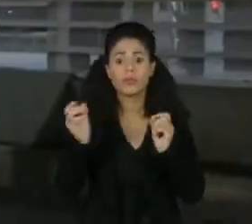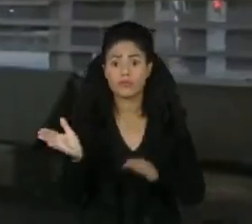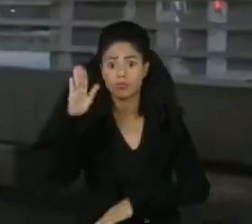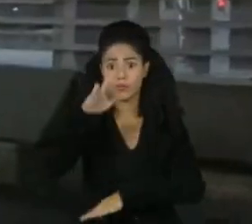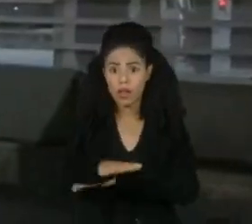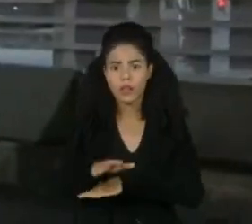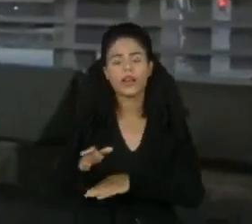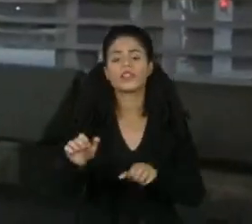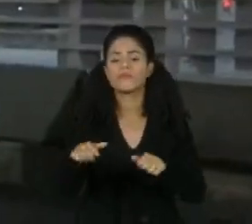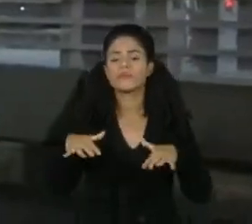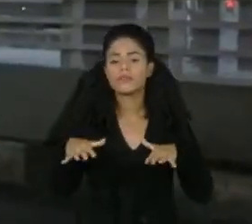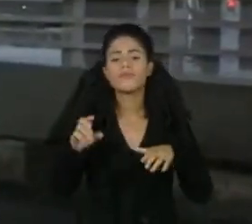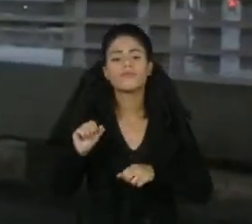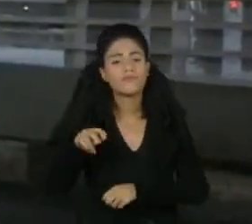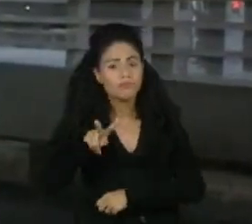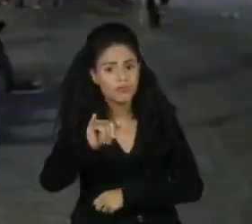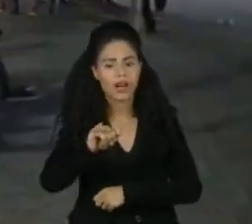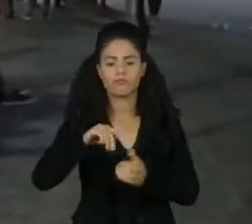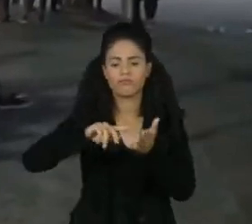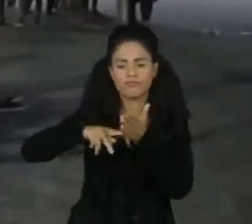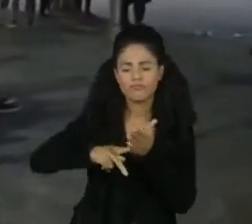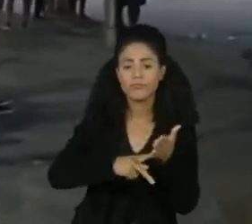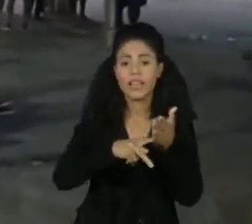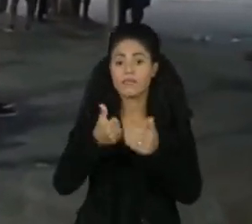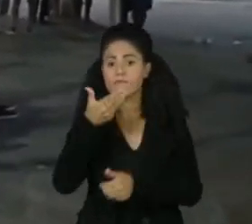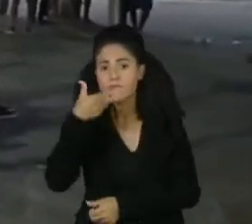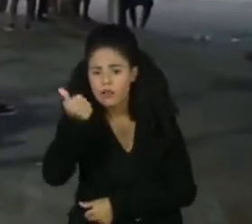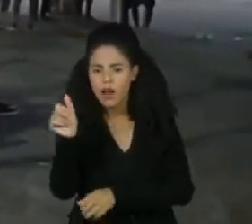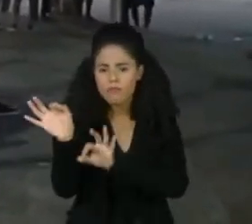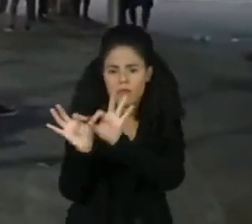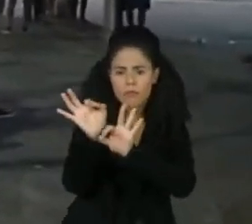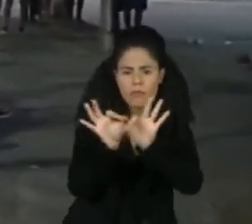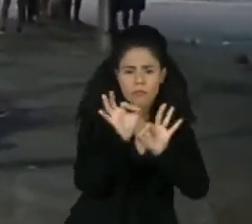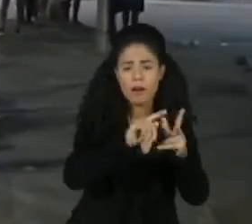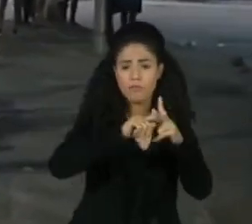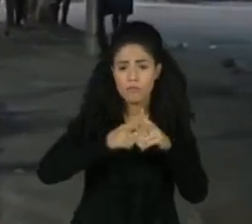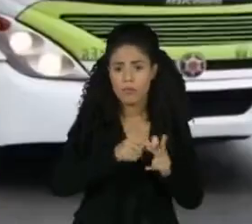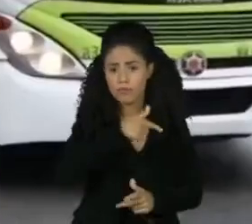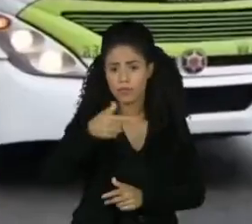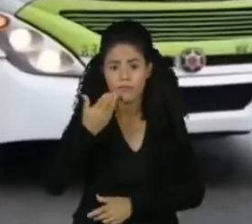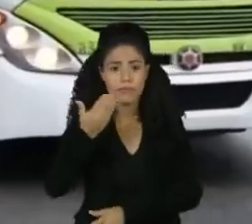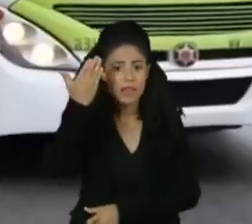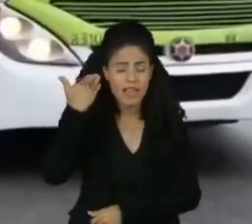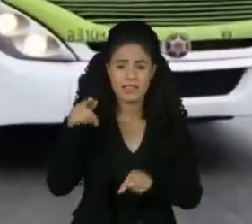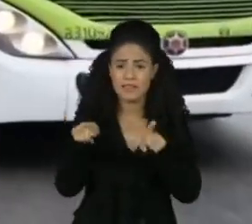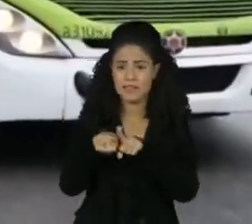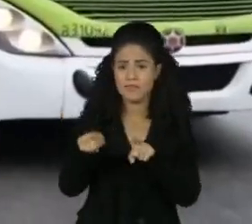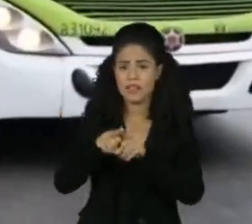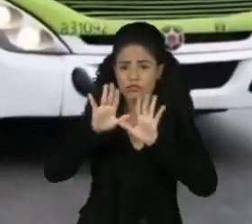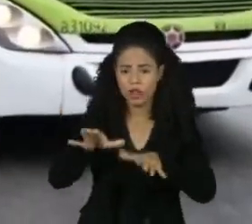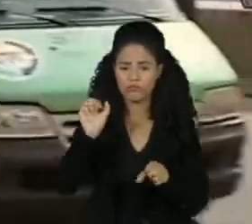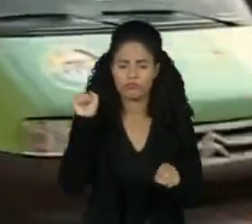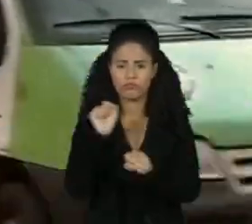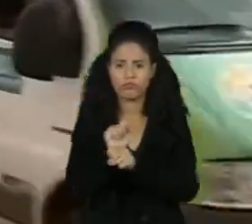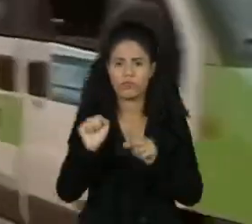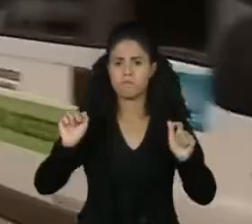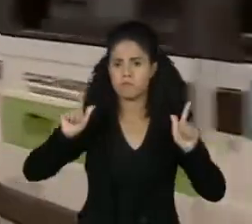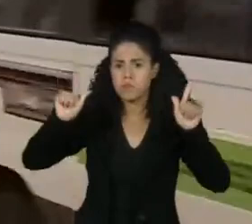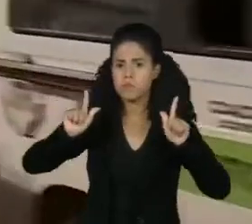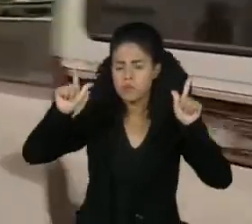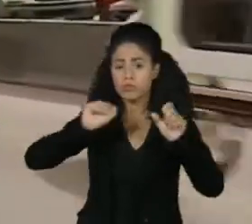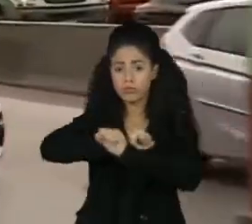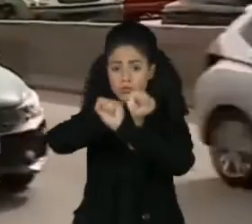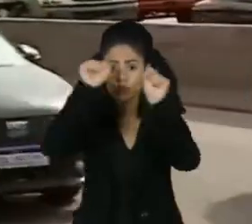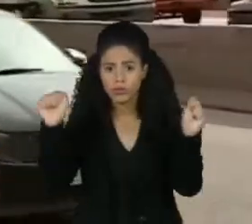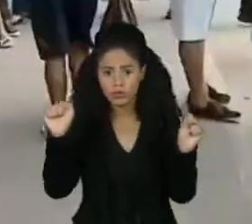em Assembleia se também cruzam os braços por melhorias salariais na semana passada eles fizeram uma paralisação na parte da